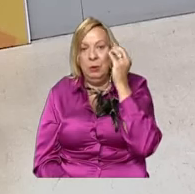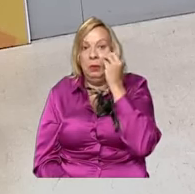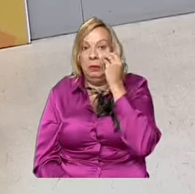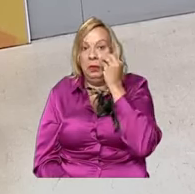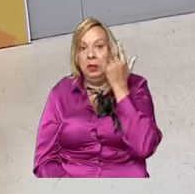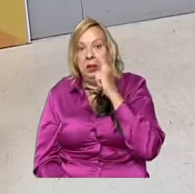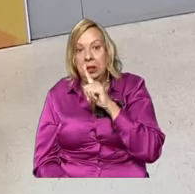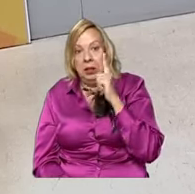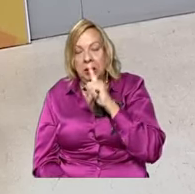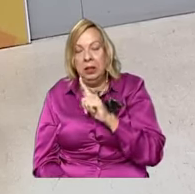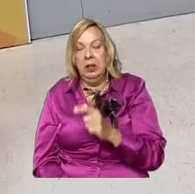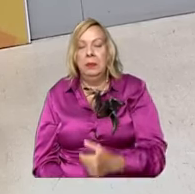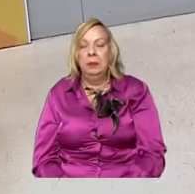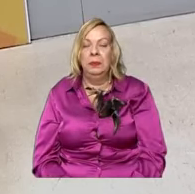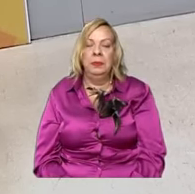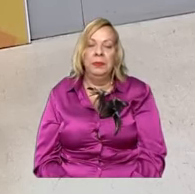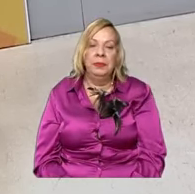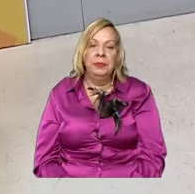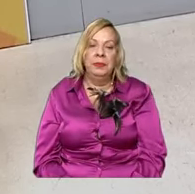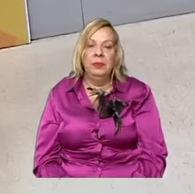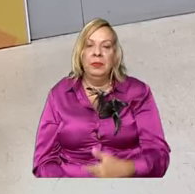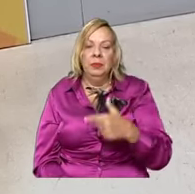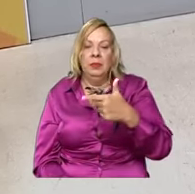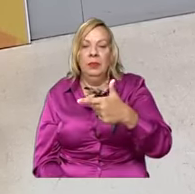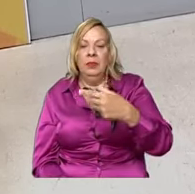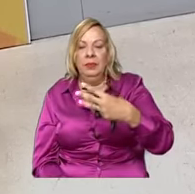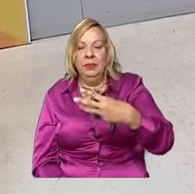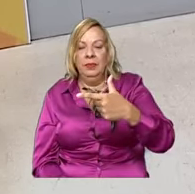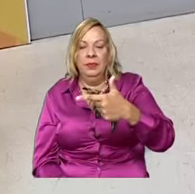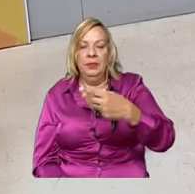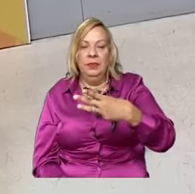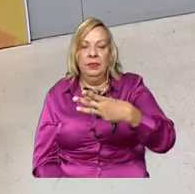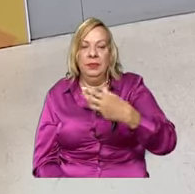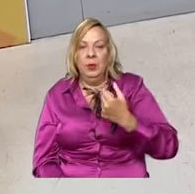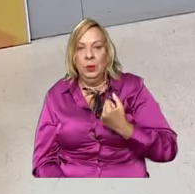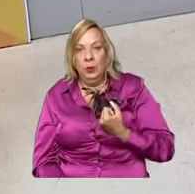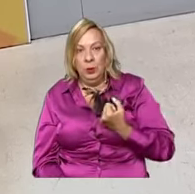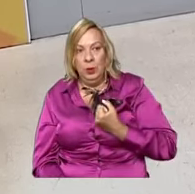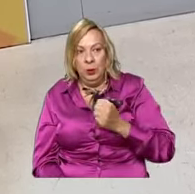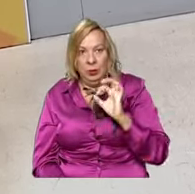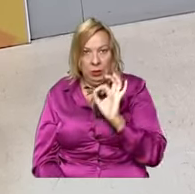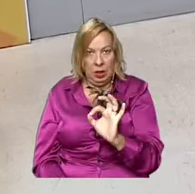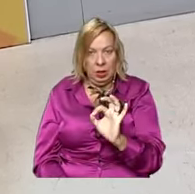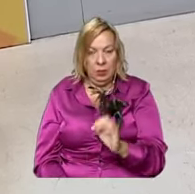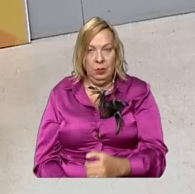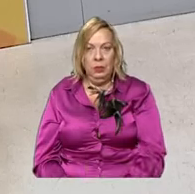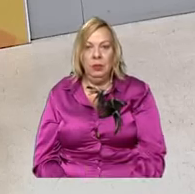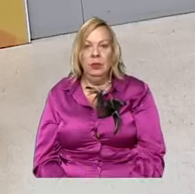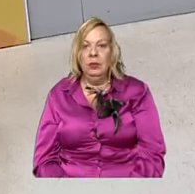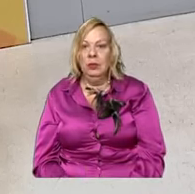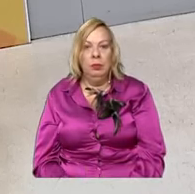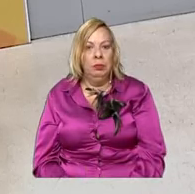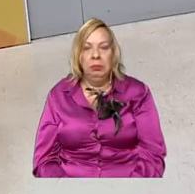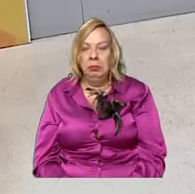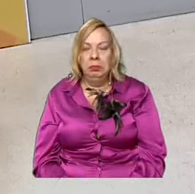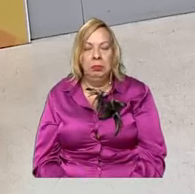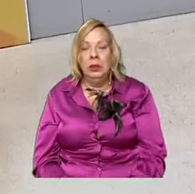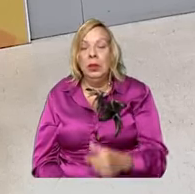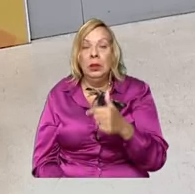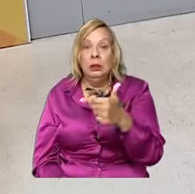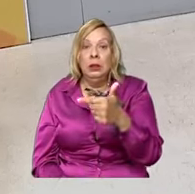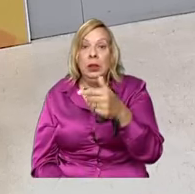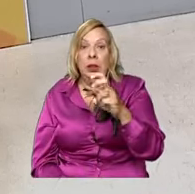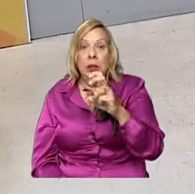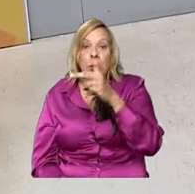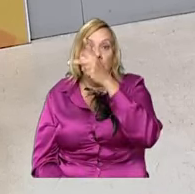Será, meu amigo, que 23 é a bola decisiva? Trouxe bastante gente agora para a